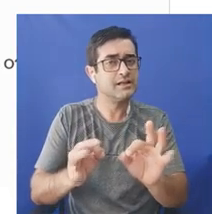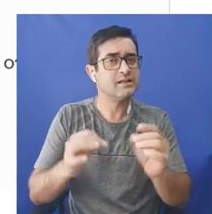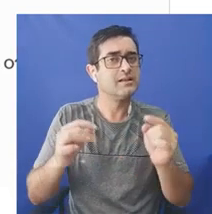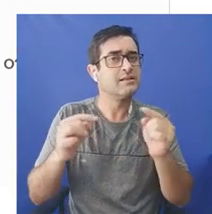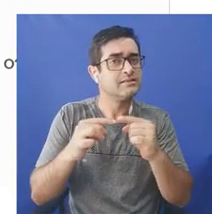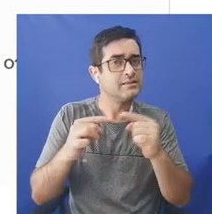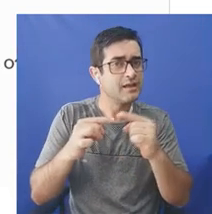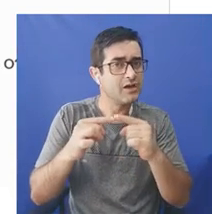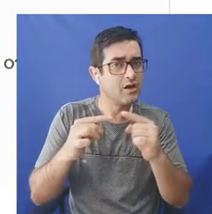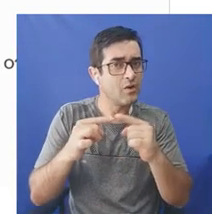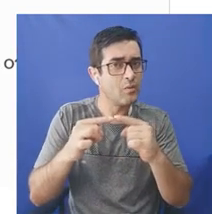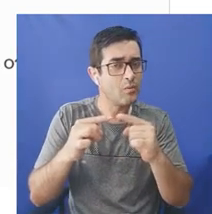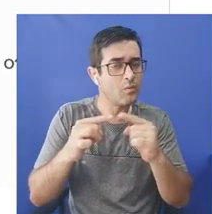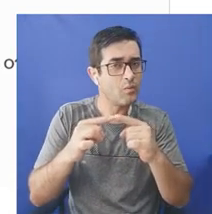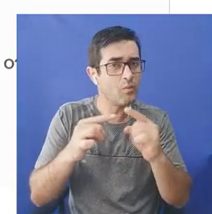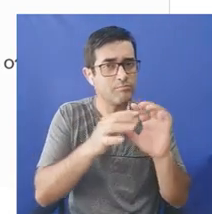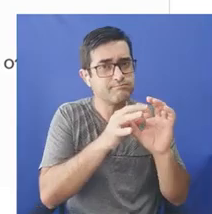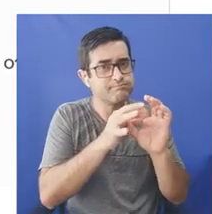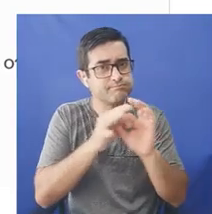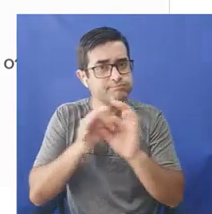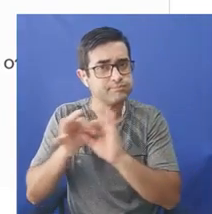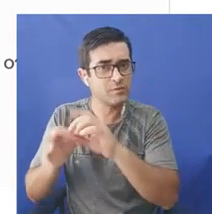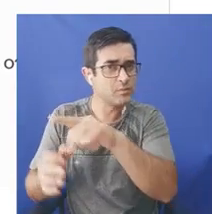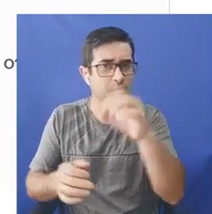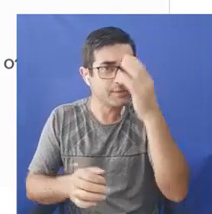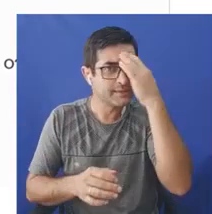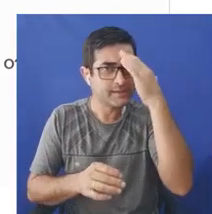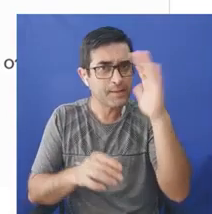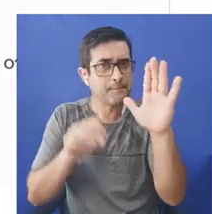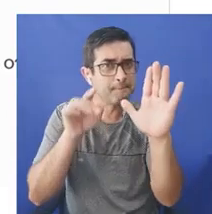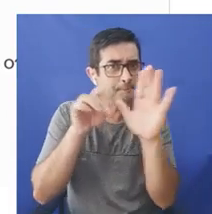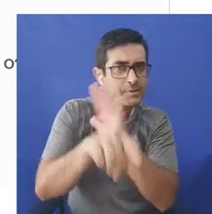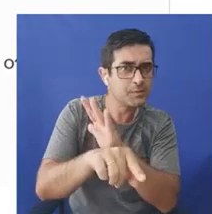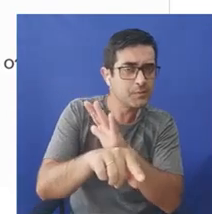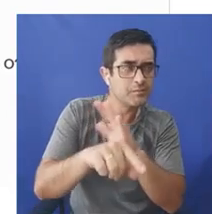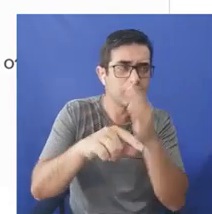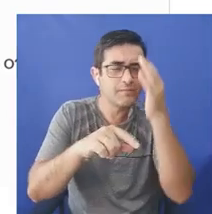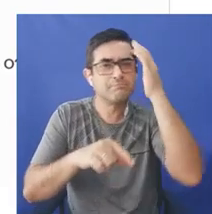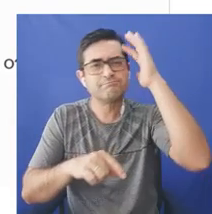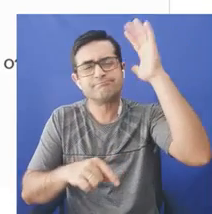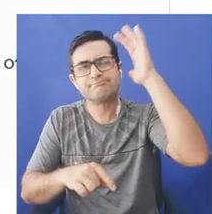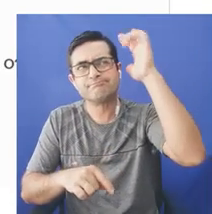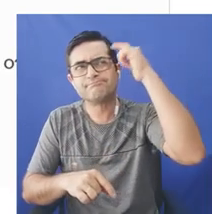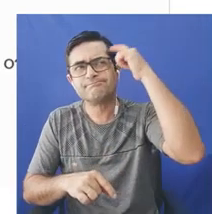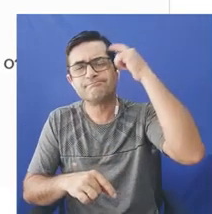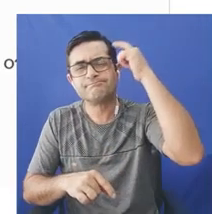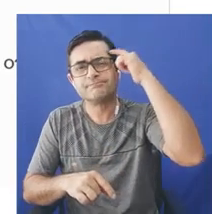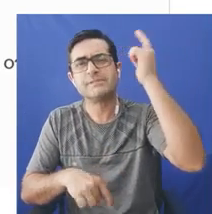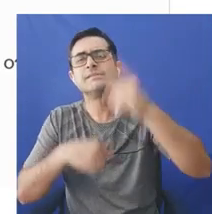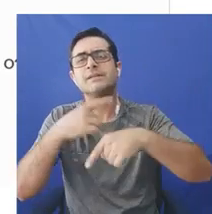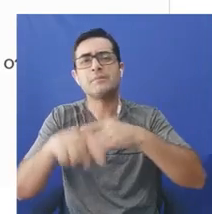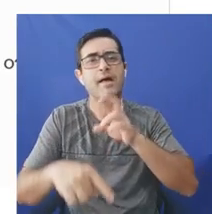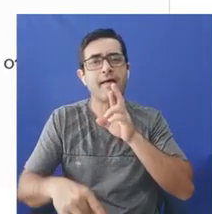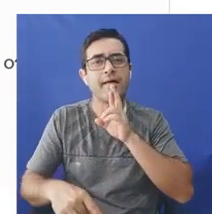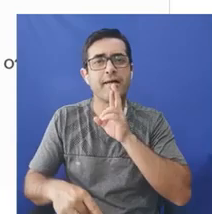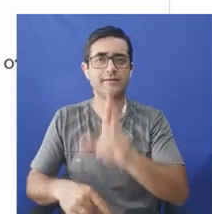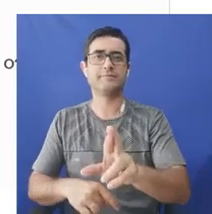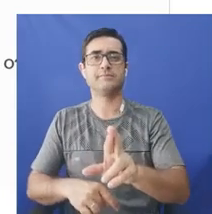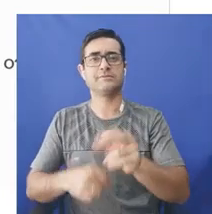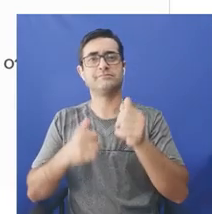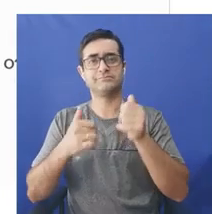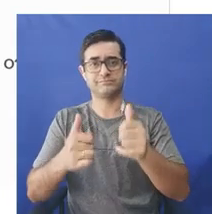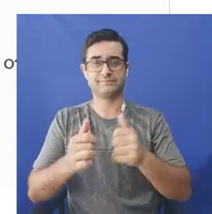condiz, né? Tem coerência com o que vocês entenderam, com a pergunta que foi feita, né? Antes de